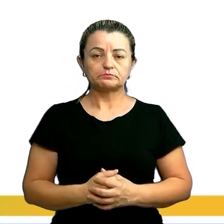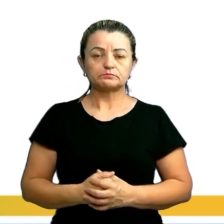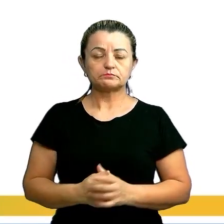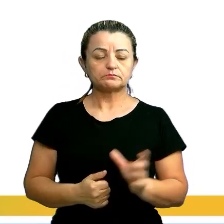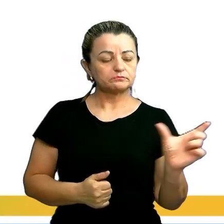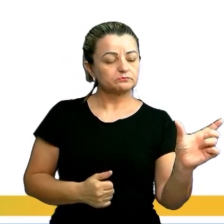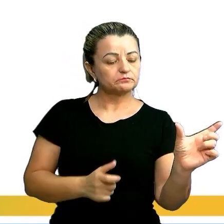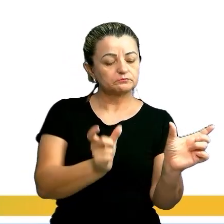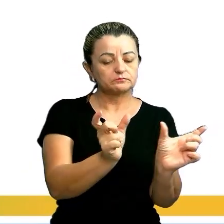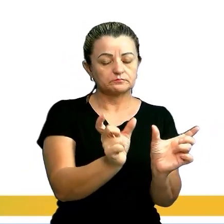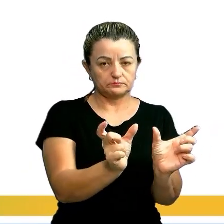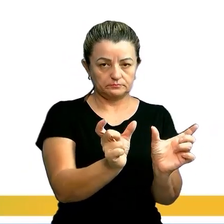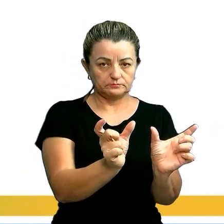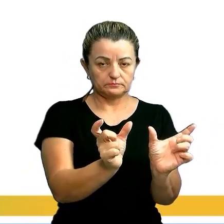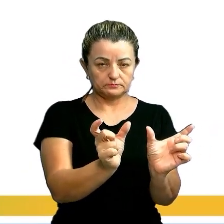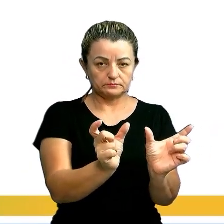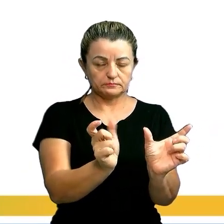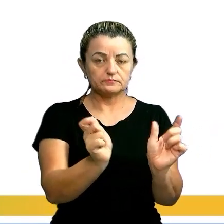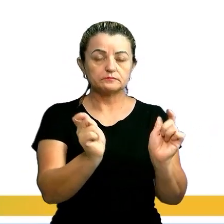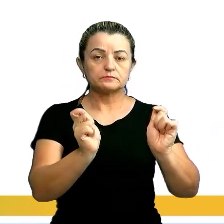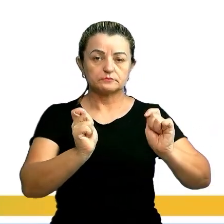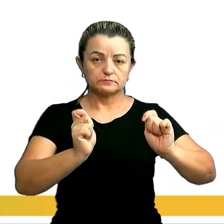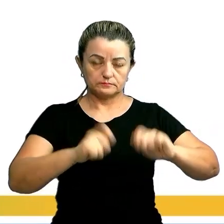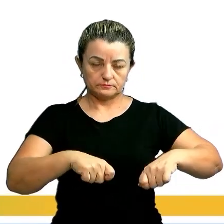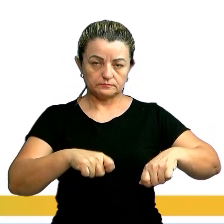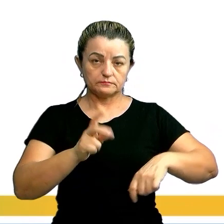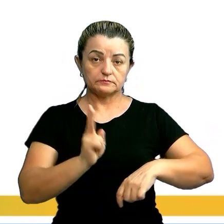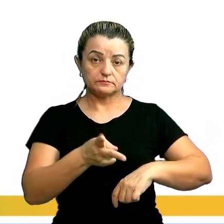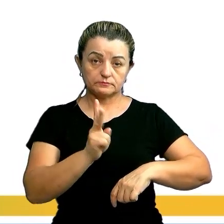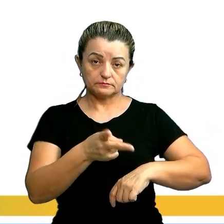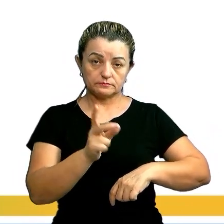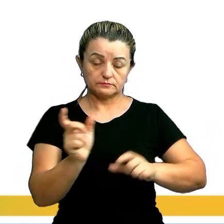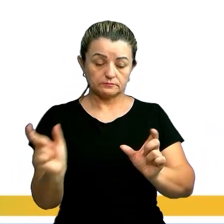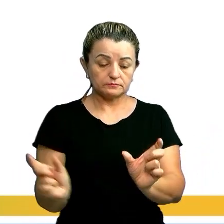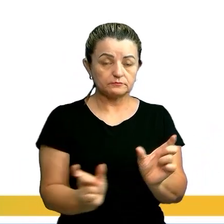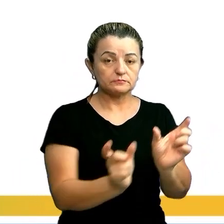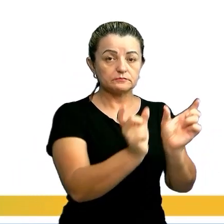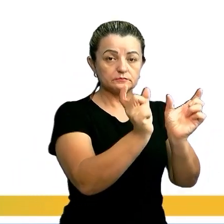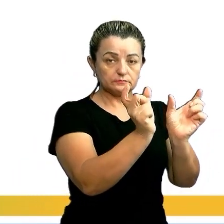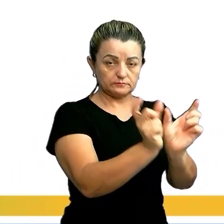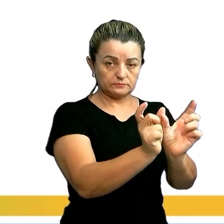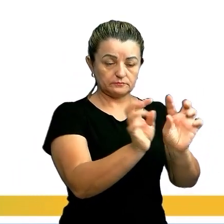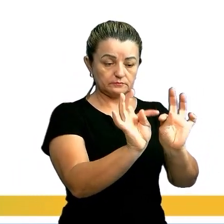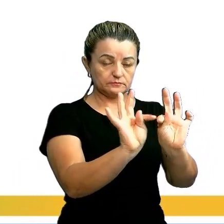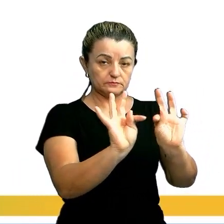Essas duas palavras, elas devem estar sempre num texto